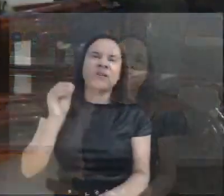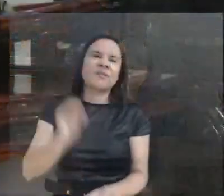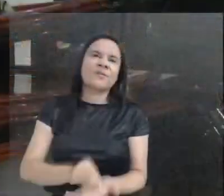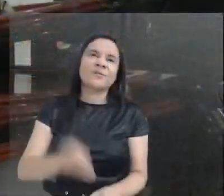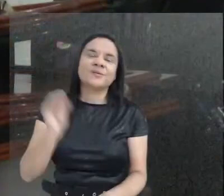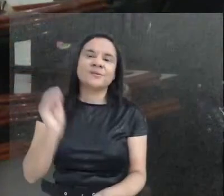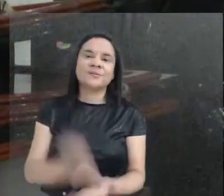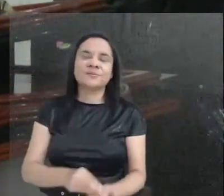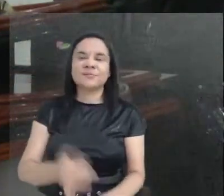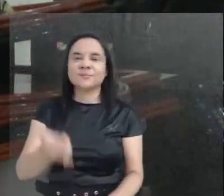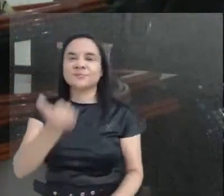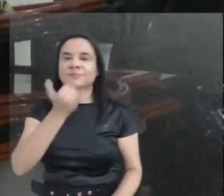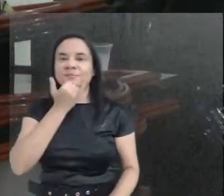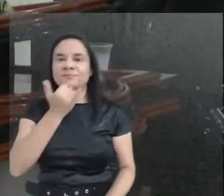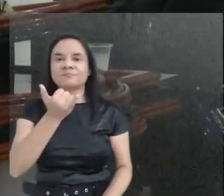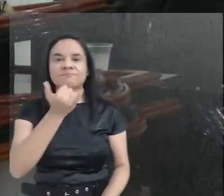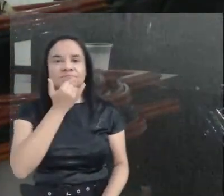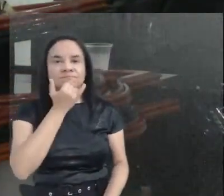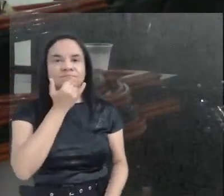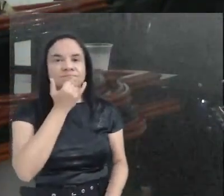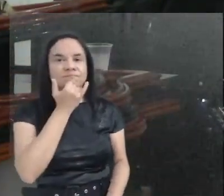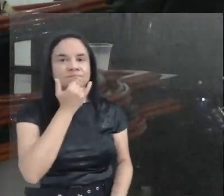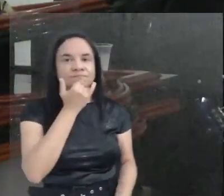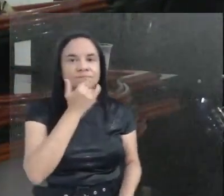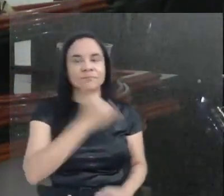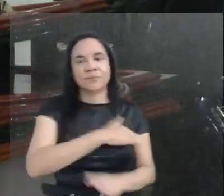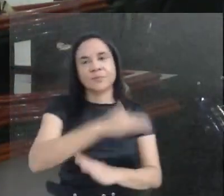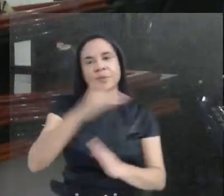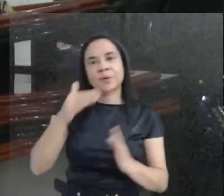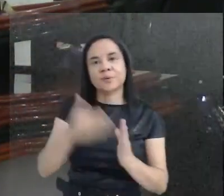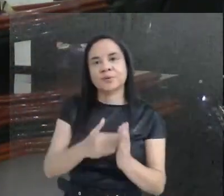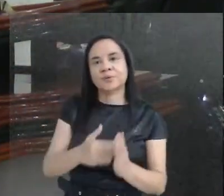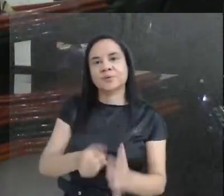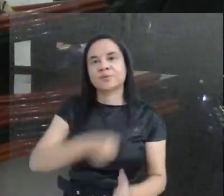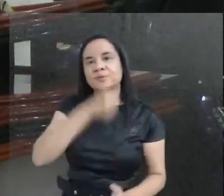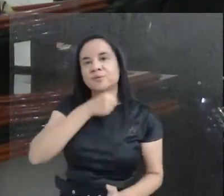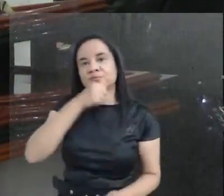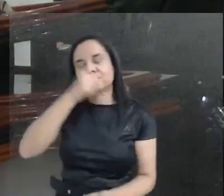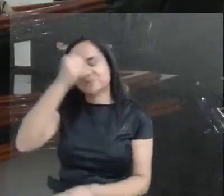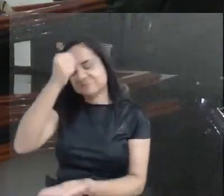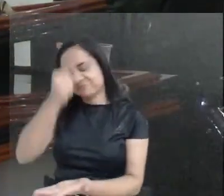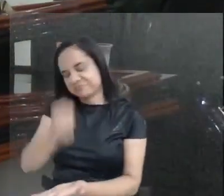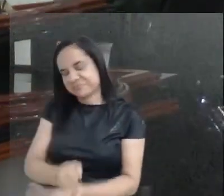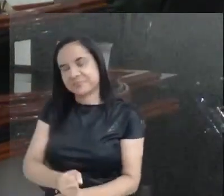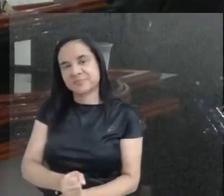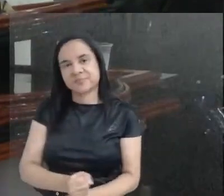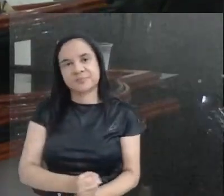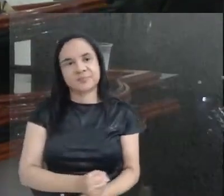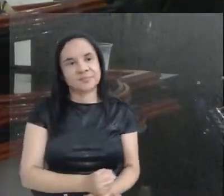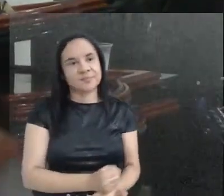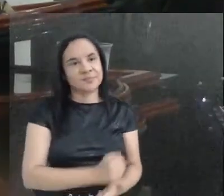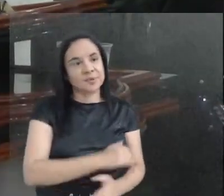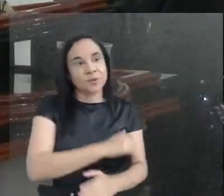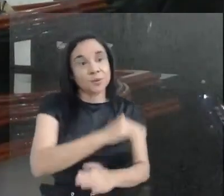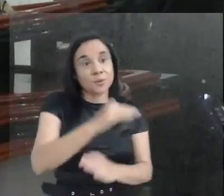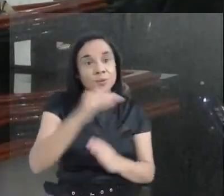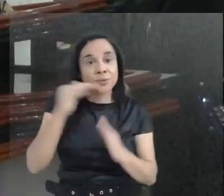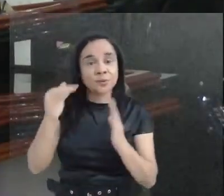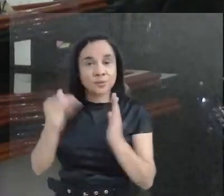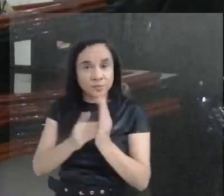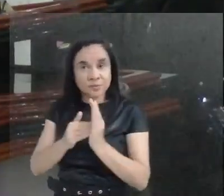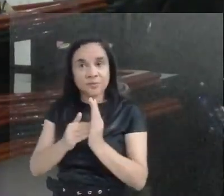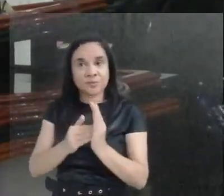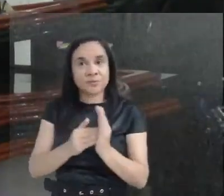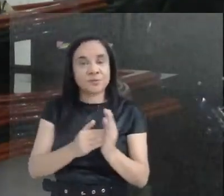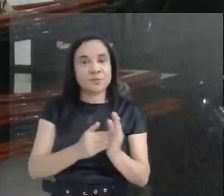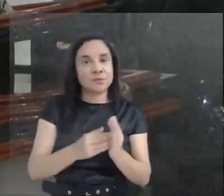Todo o Velho Testamento. Veja que é destaque. Todos que receberam a